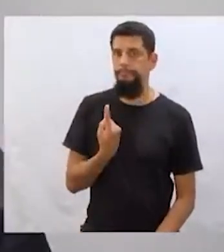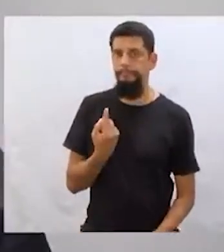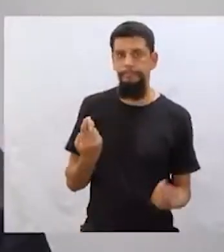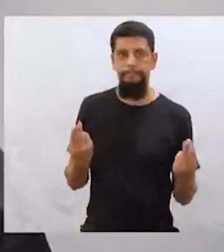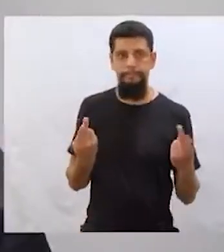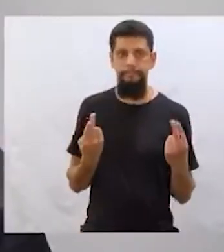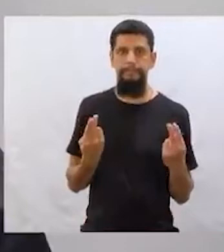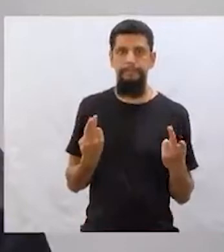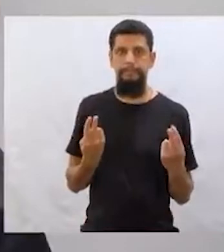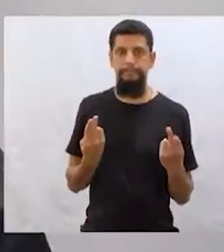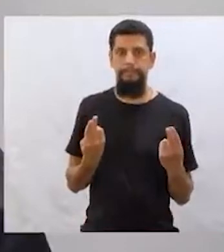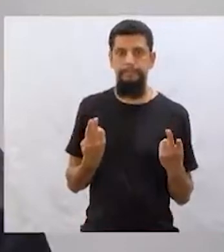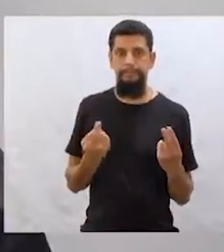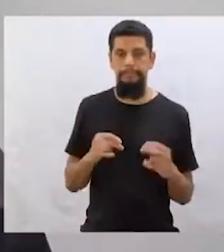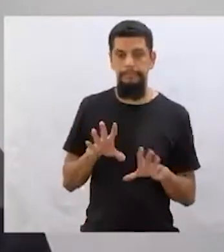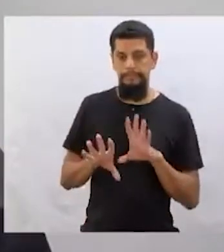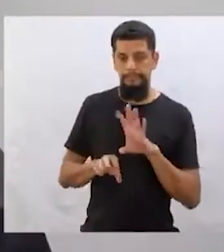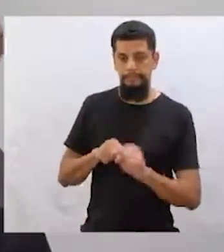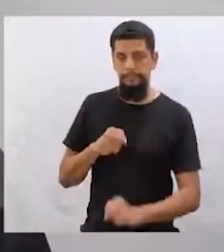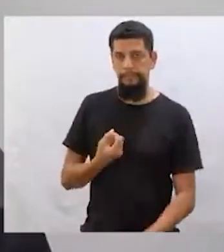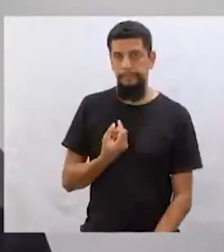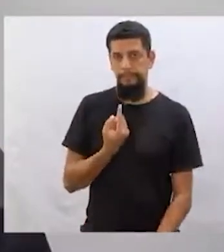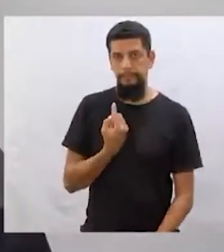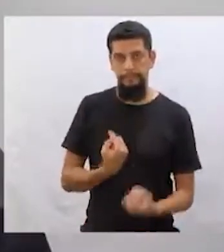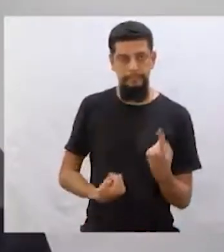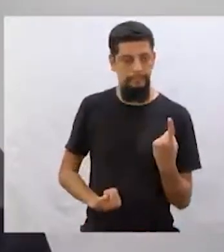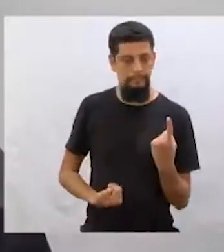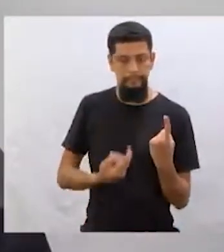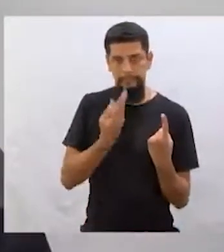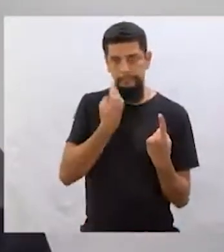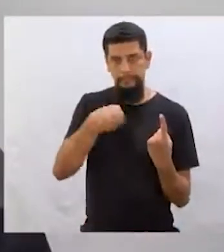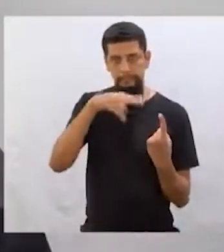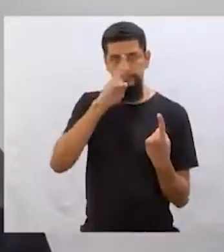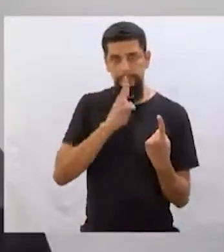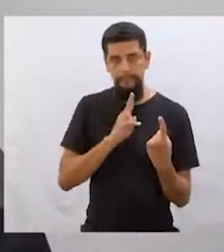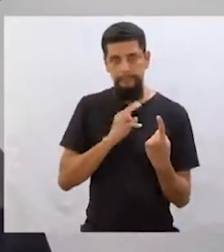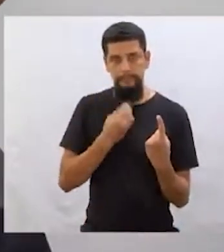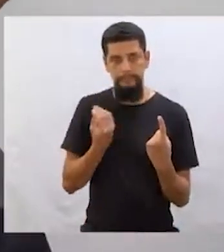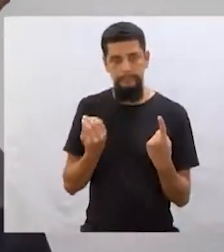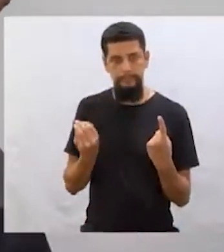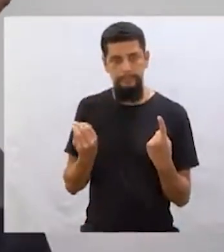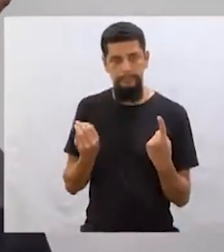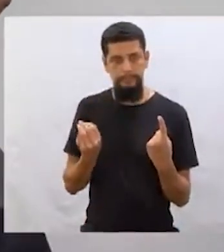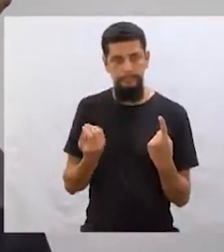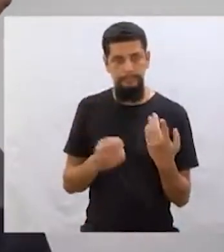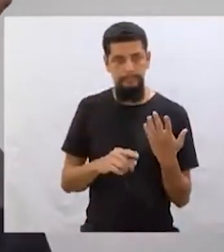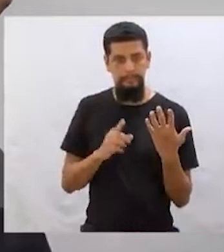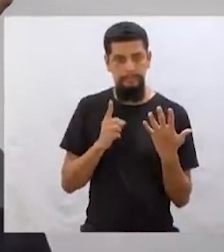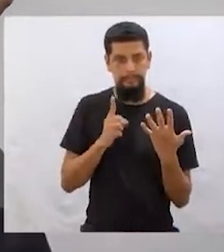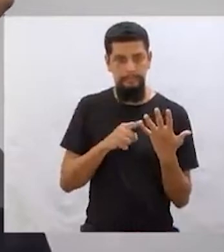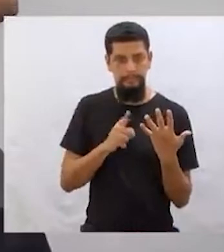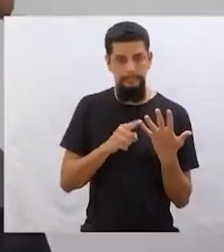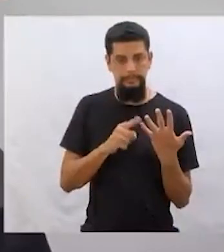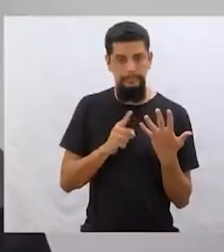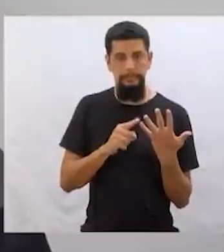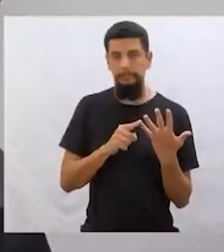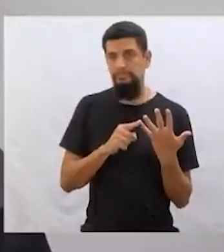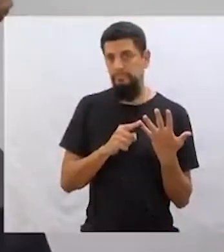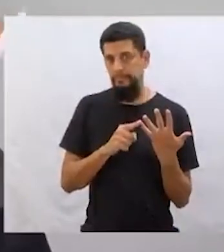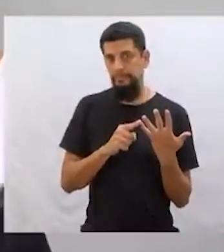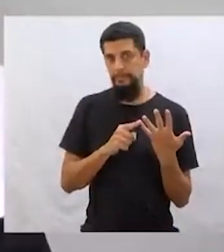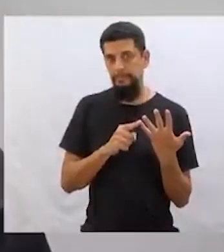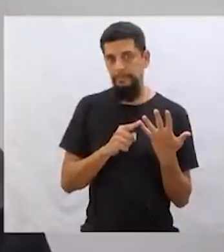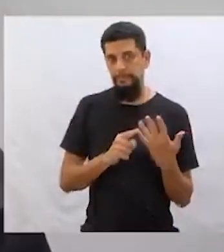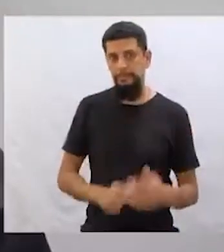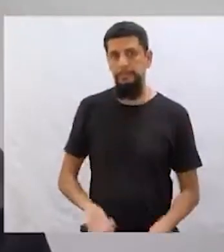Um também. Então eu vou pegar um palito e vou colocar aqui em um dos meus